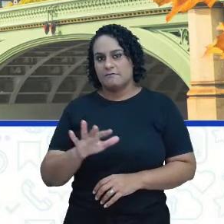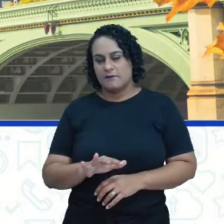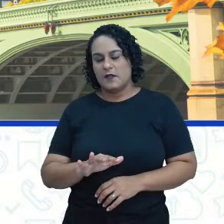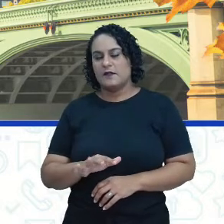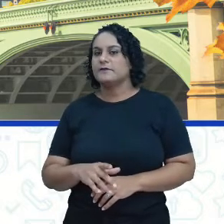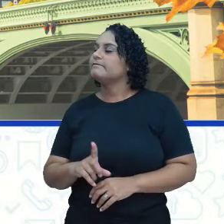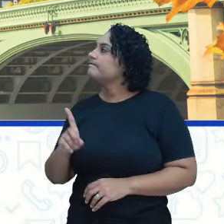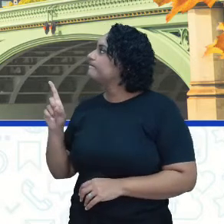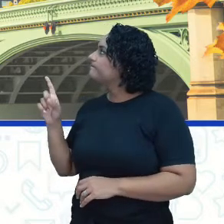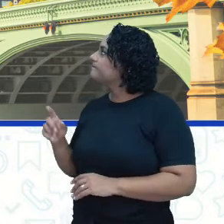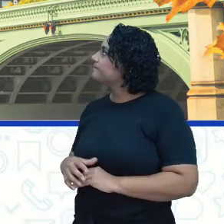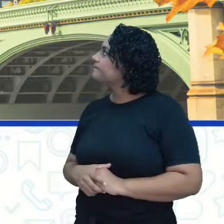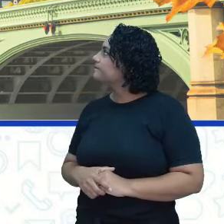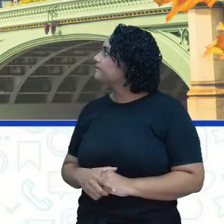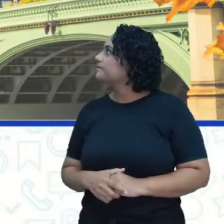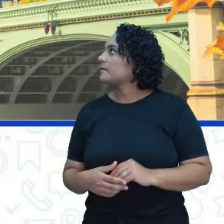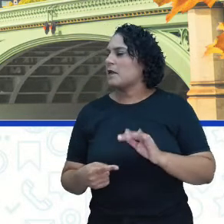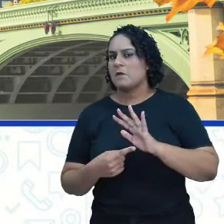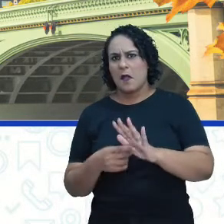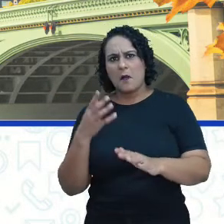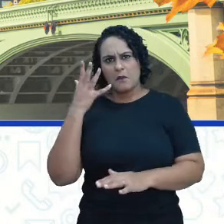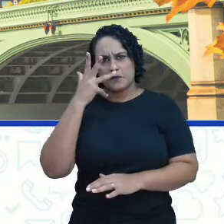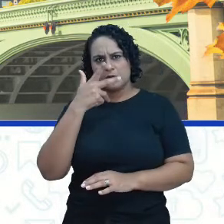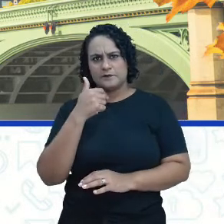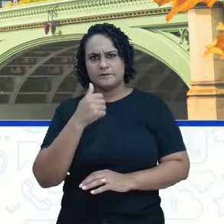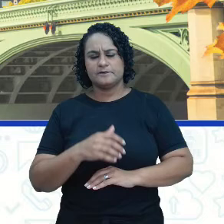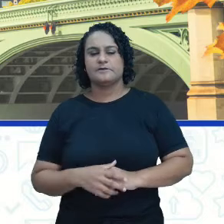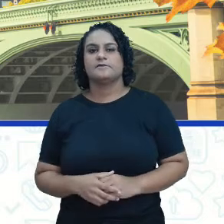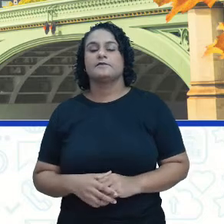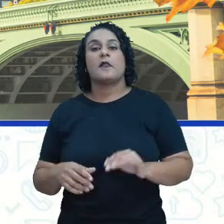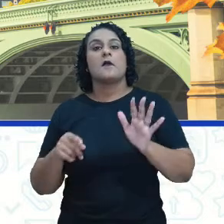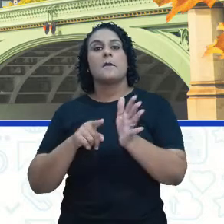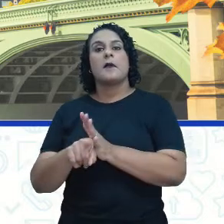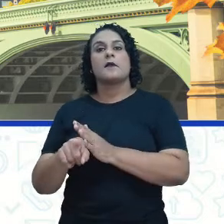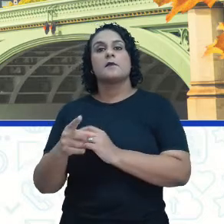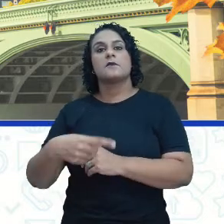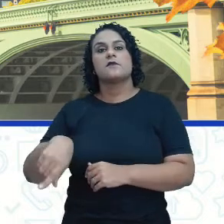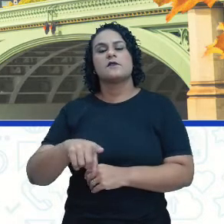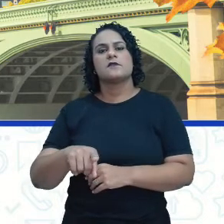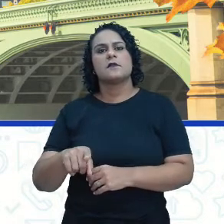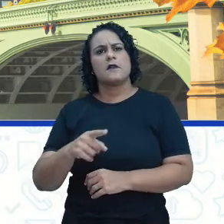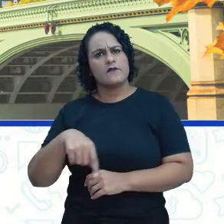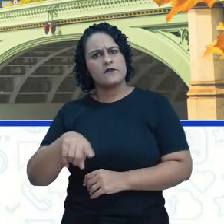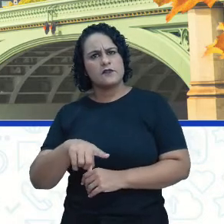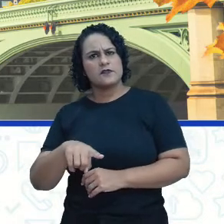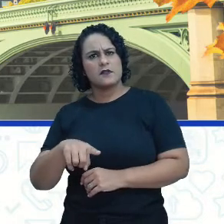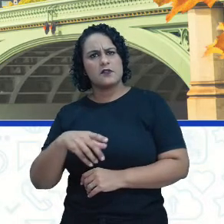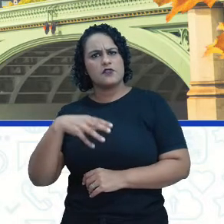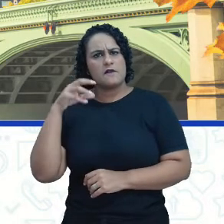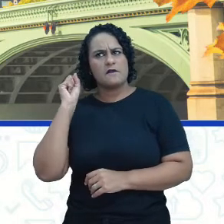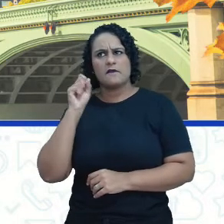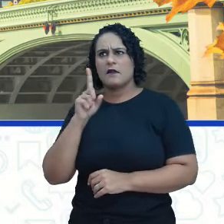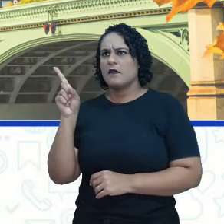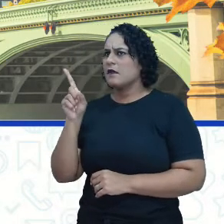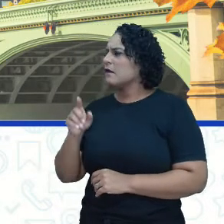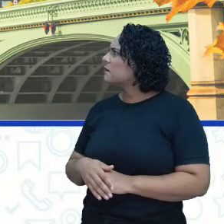eu coloquei, essa foto bonita, né? Mas aí eu tô perguntando para vocês, você já ouviu falar no Big